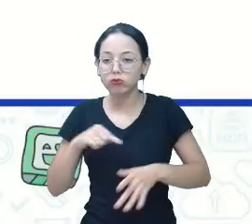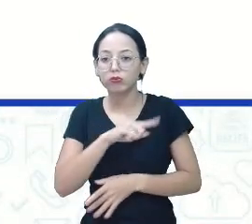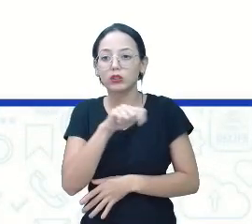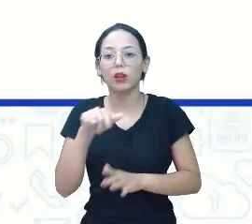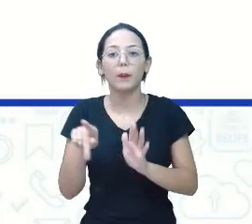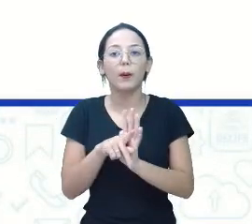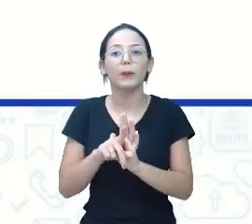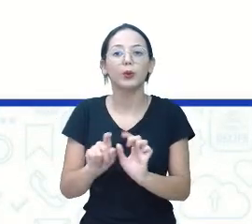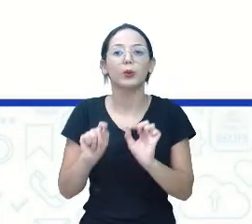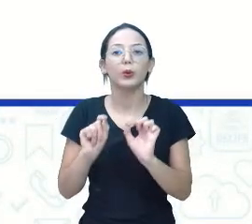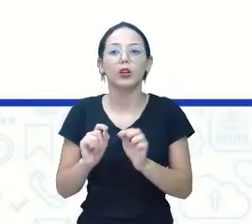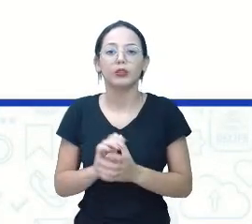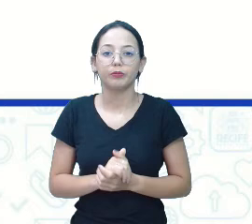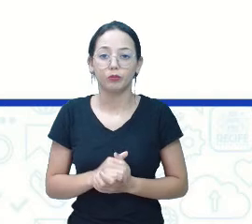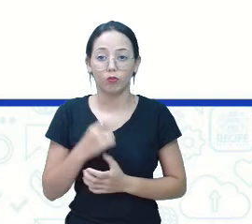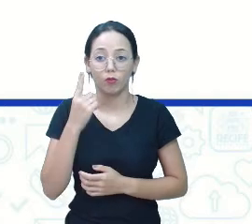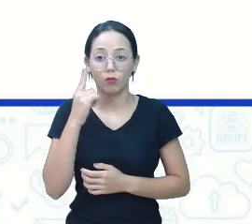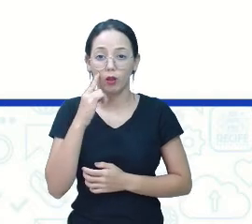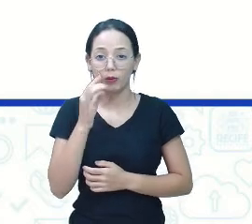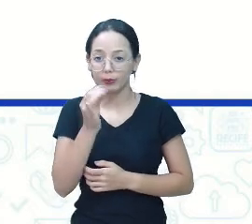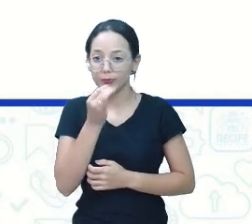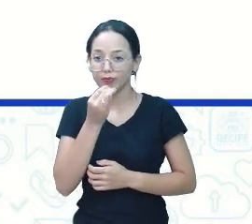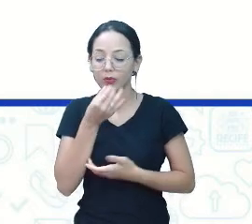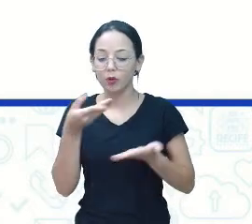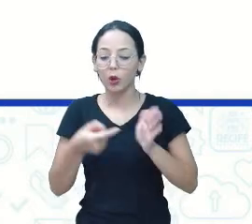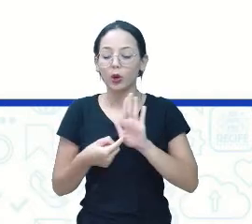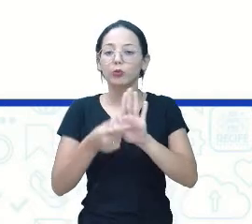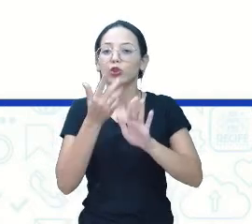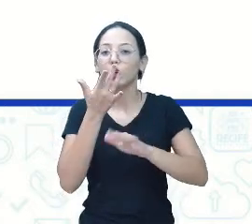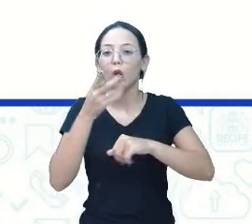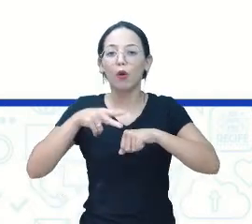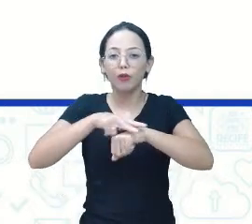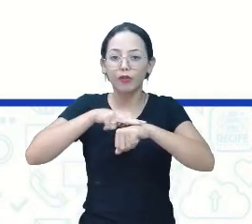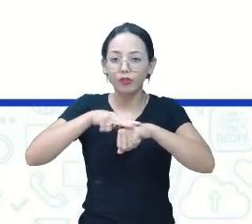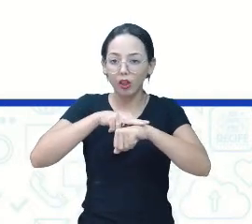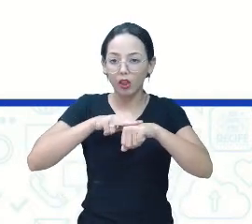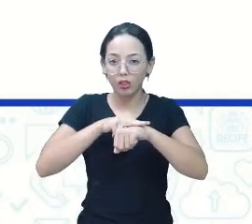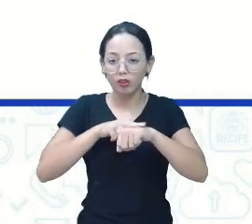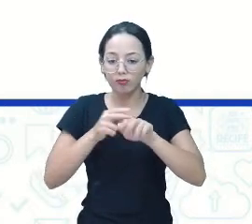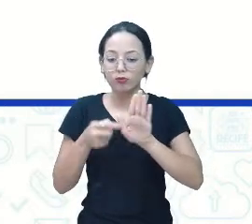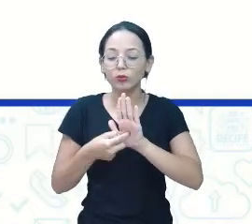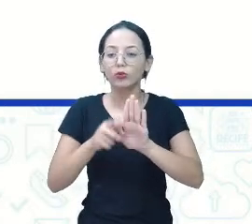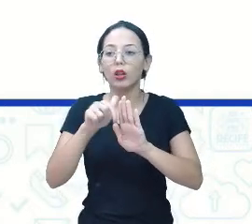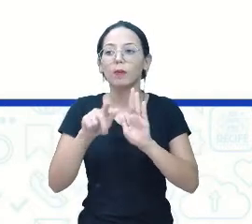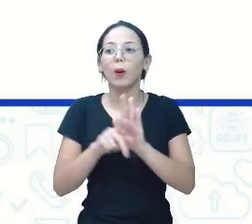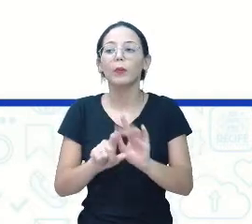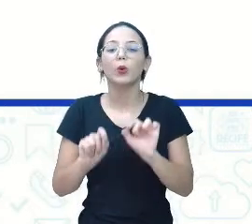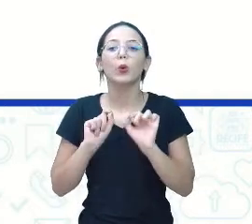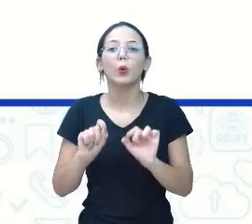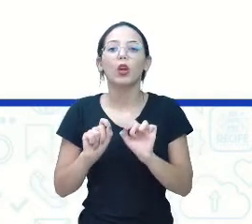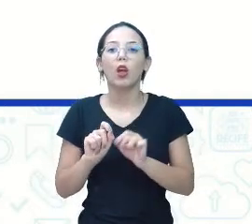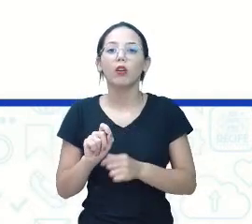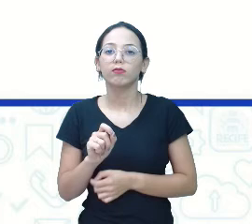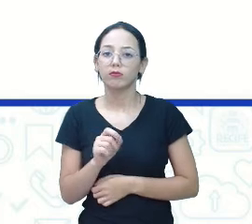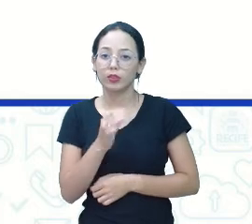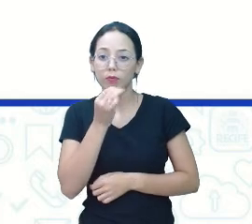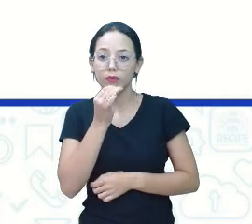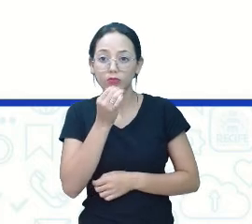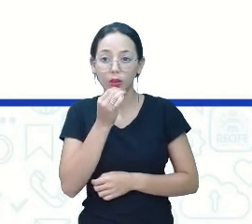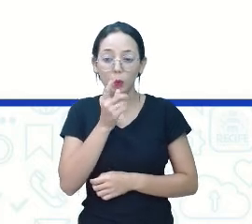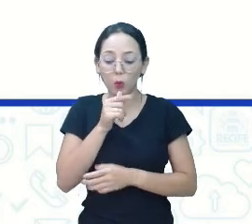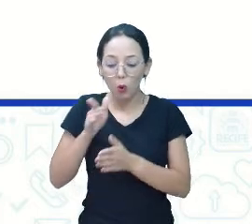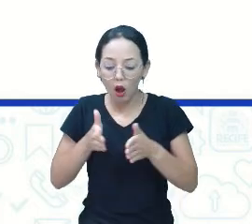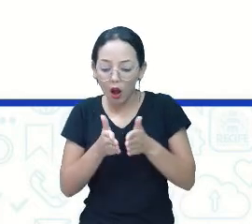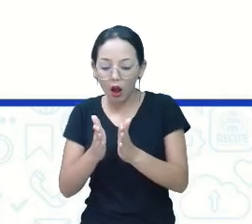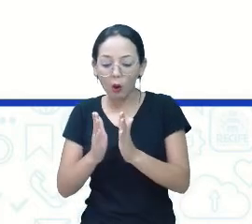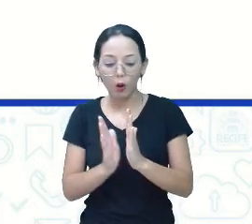seguinte situação. Aquela parte que eu estou destacando agora na imagem que aparece ali, que é o quê? É o rio, as